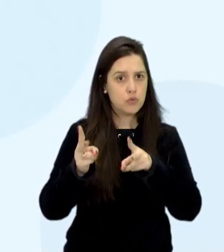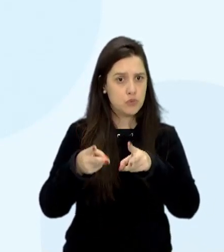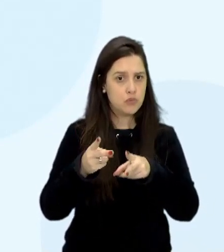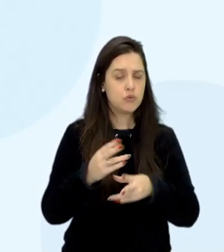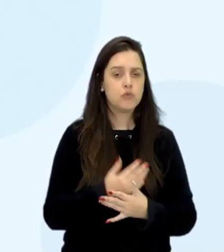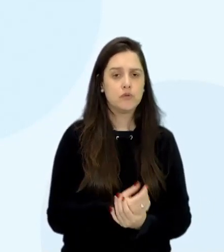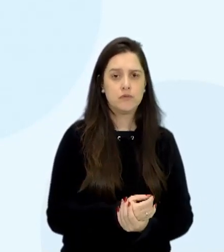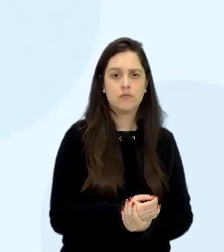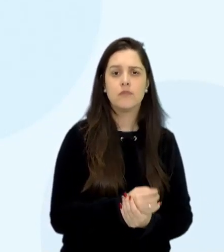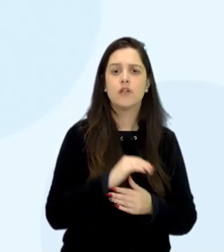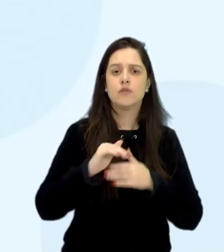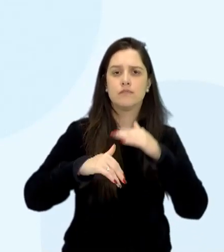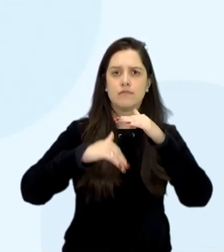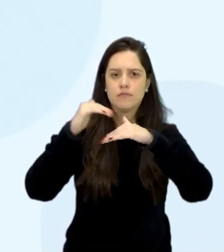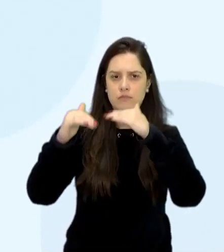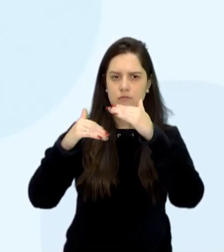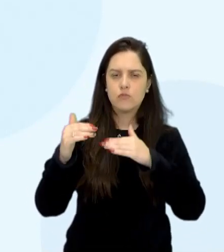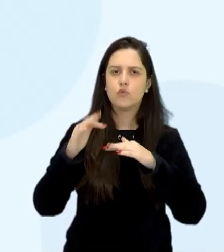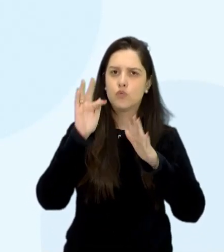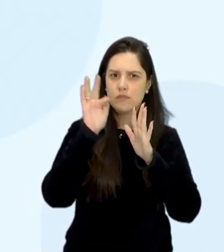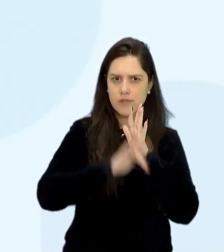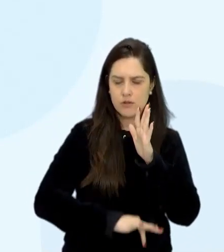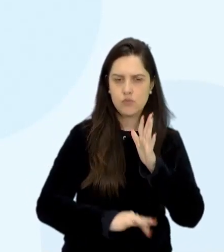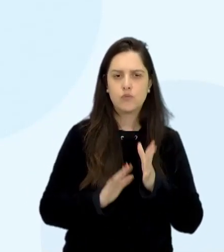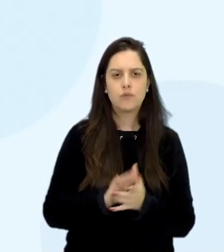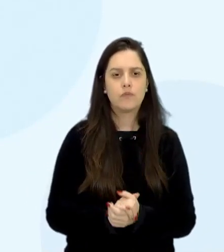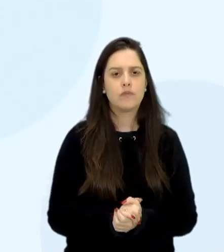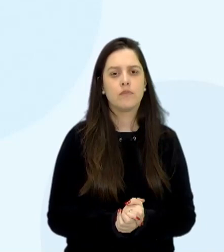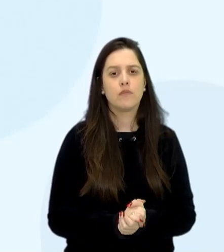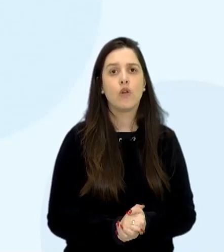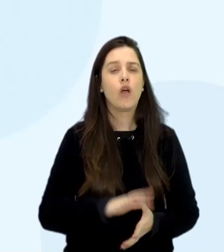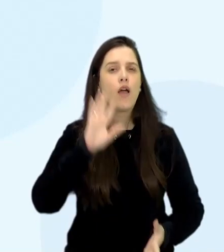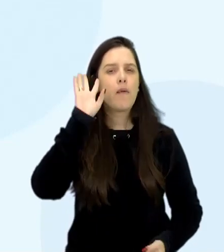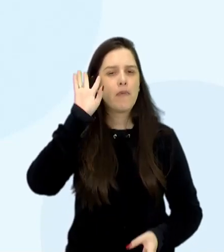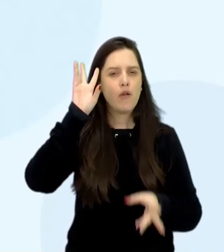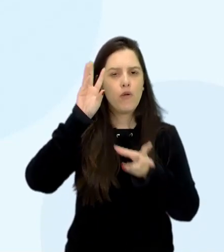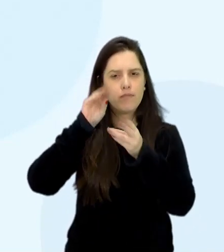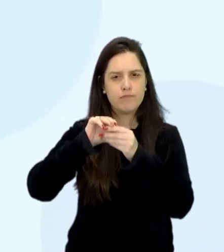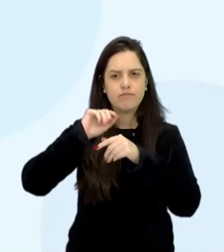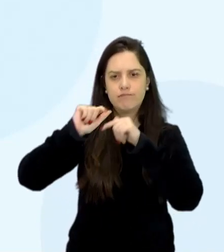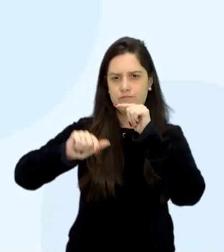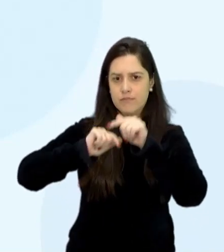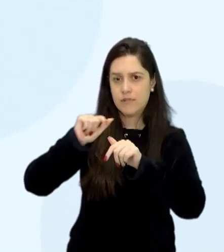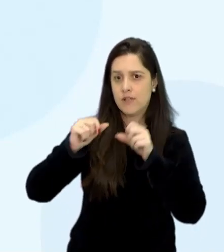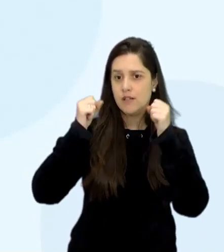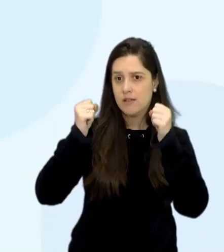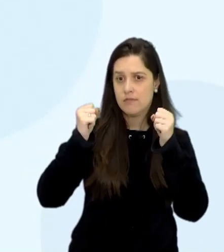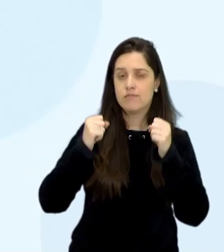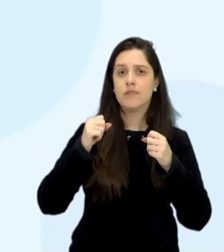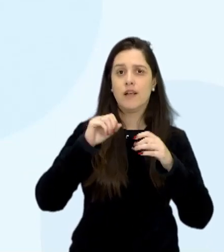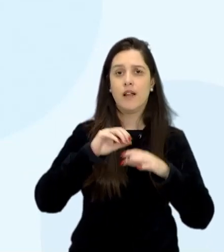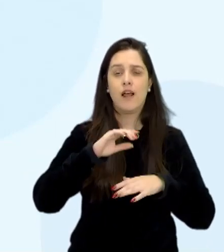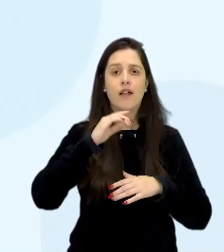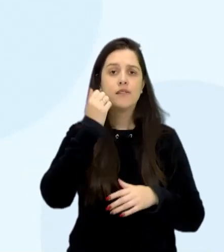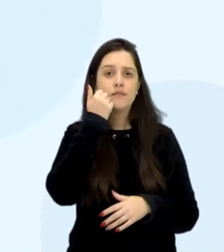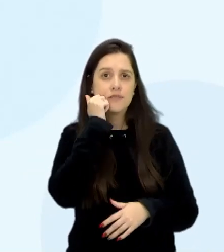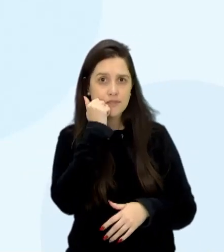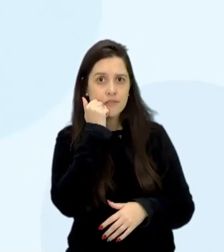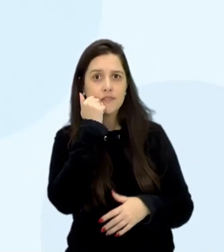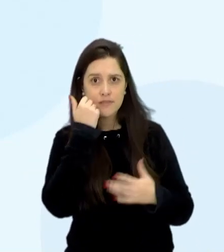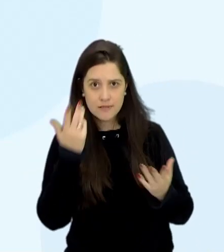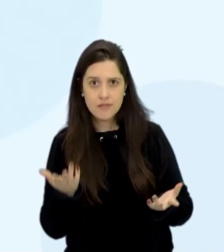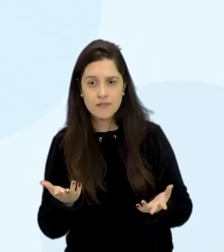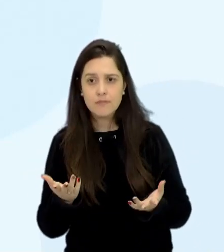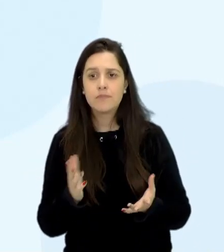do desenvolvimento do texto. Para compreender o trabalho dessa força-tarefa, no caso,